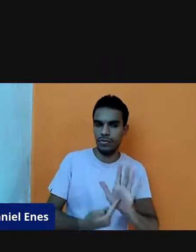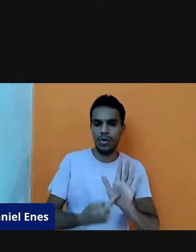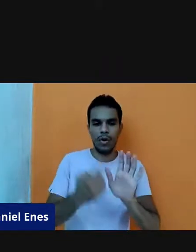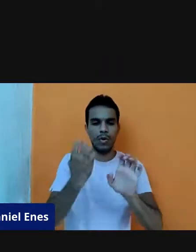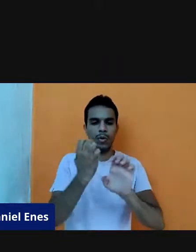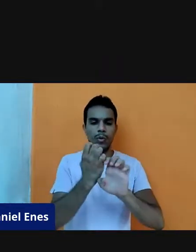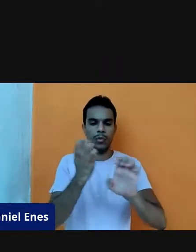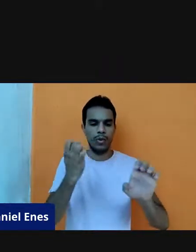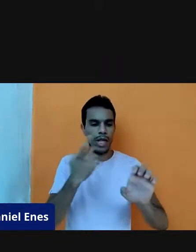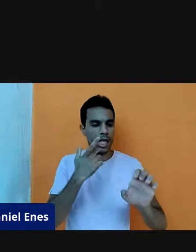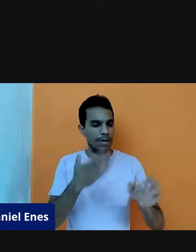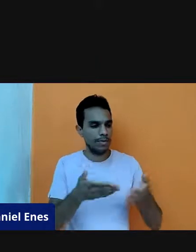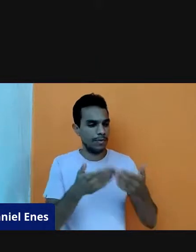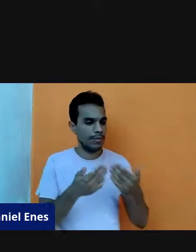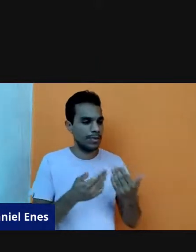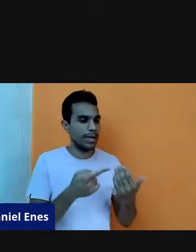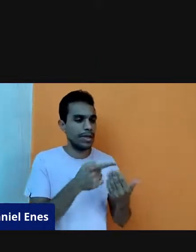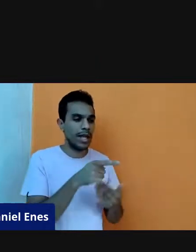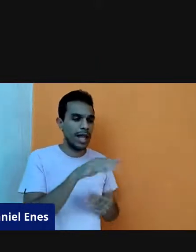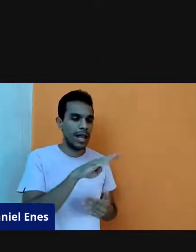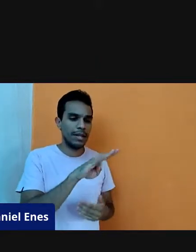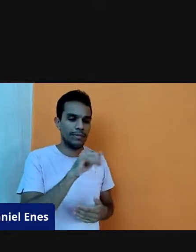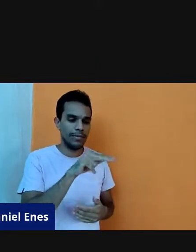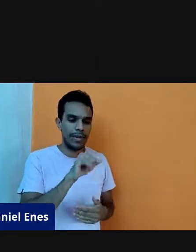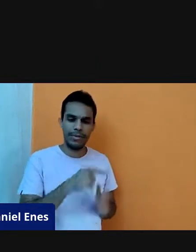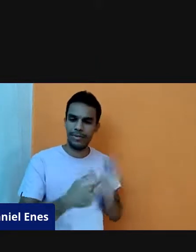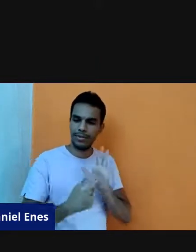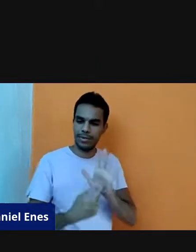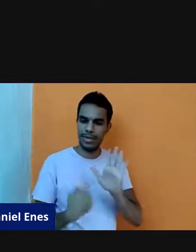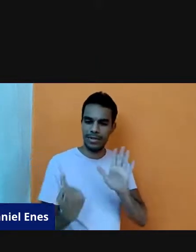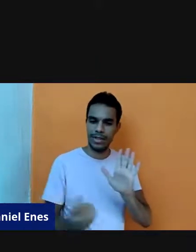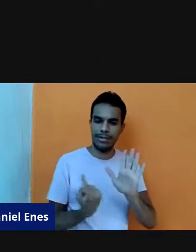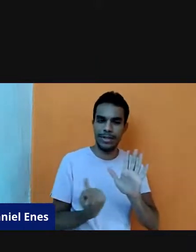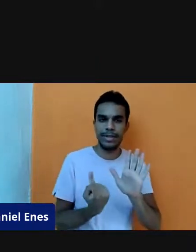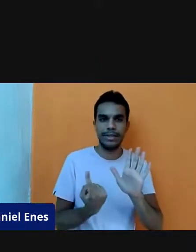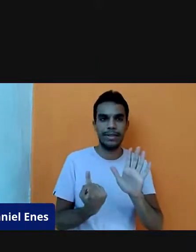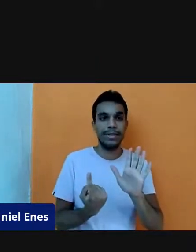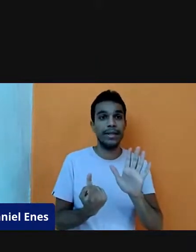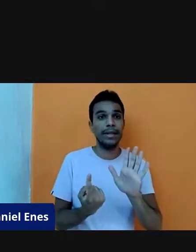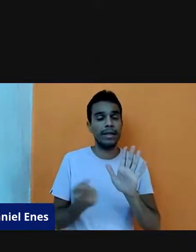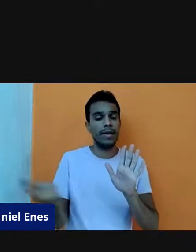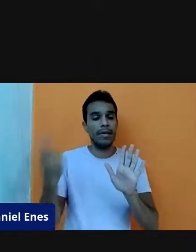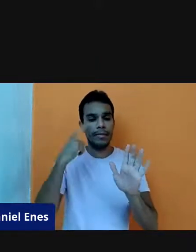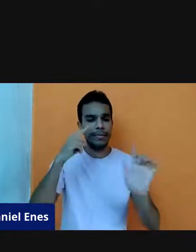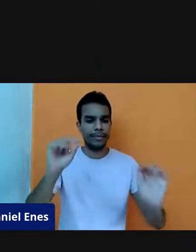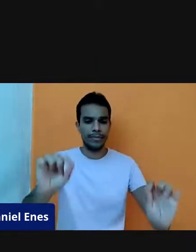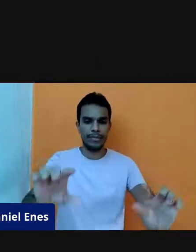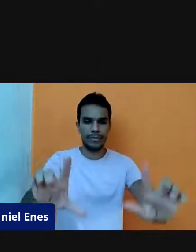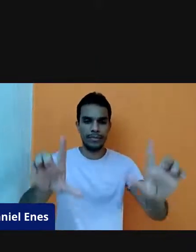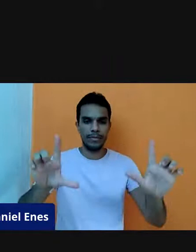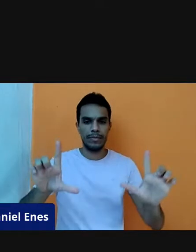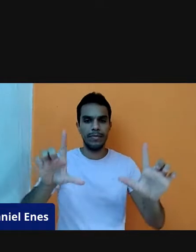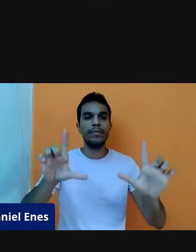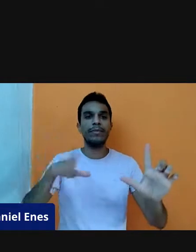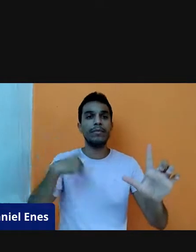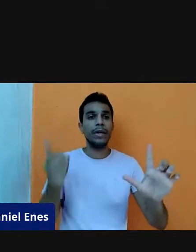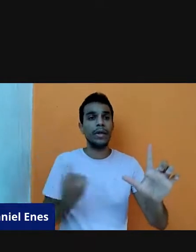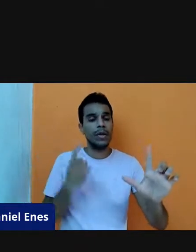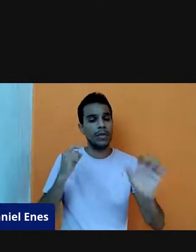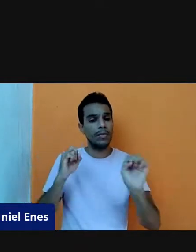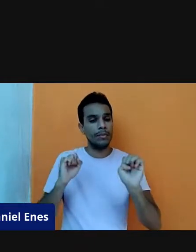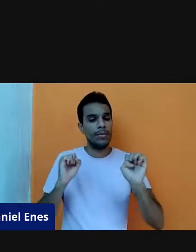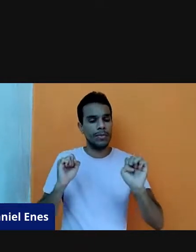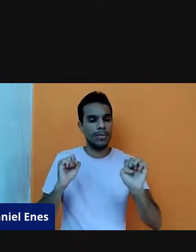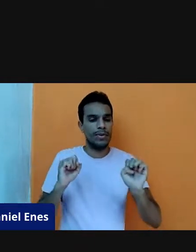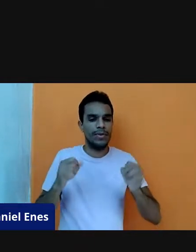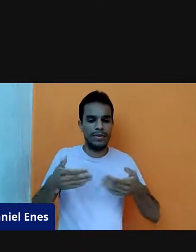Bianca apresentar para a gente, para colocar na tela, para a gente poder, a